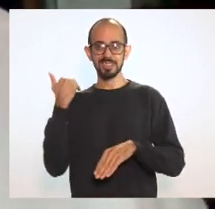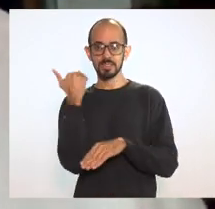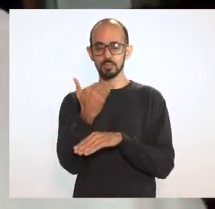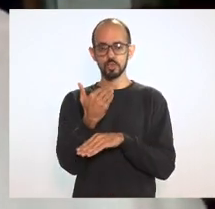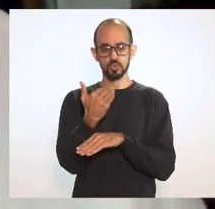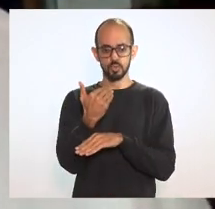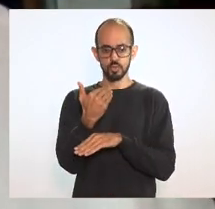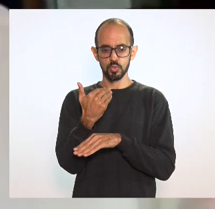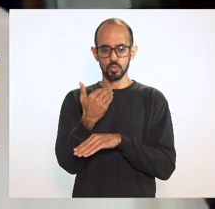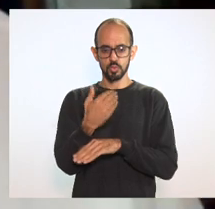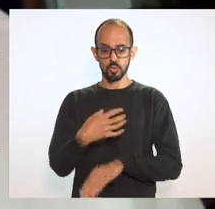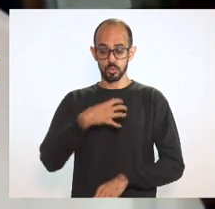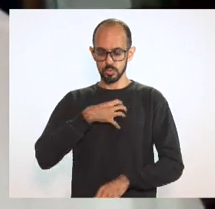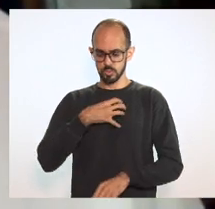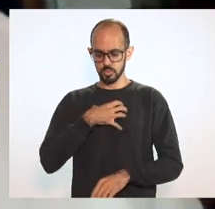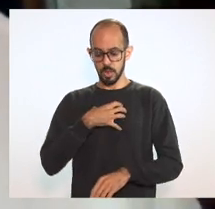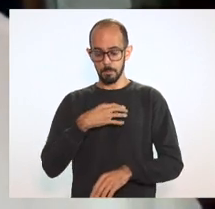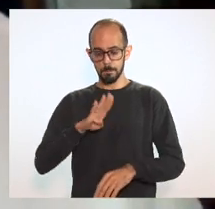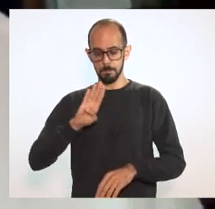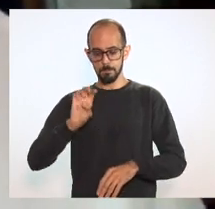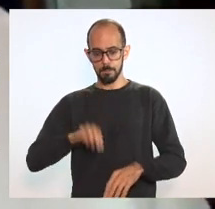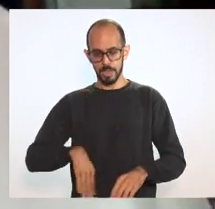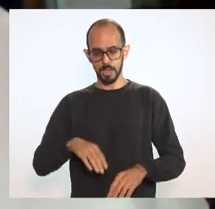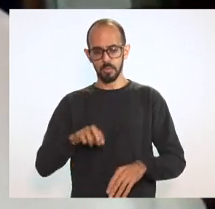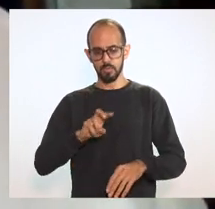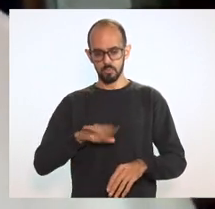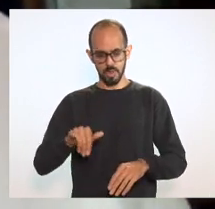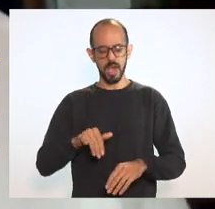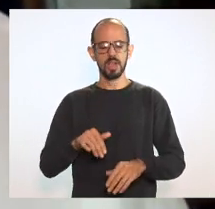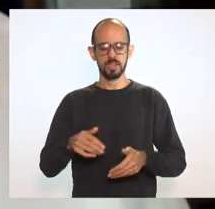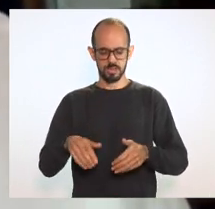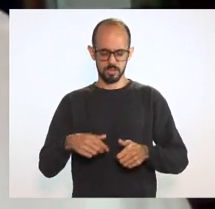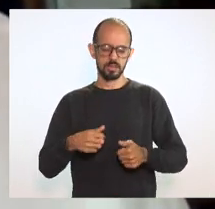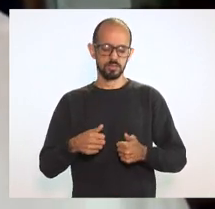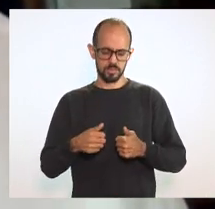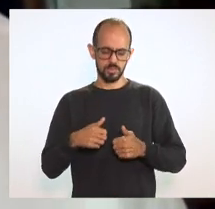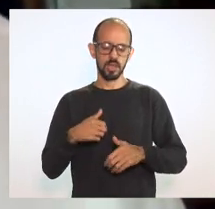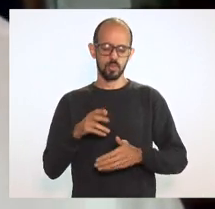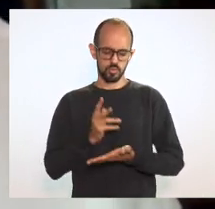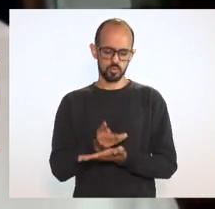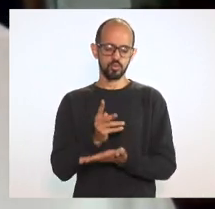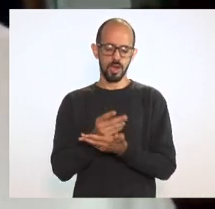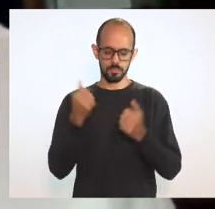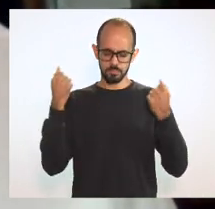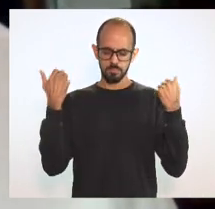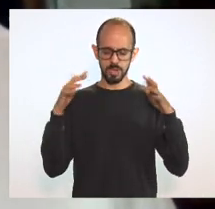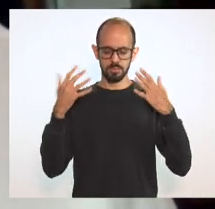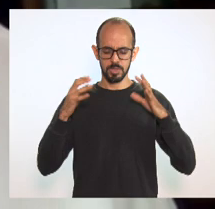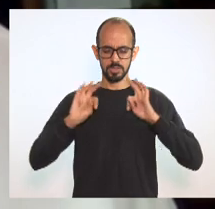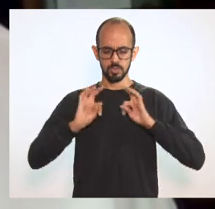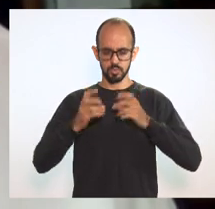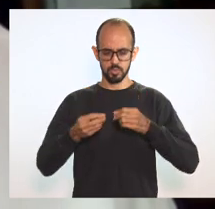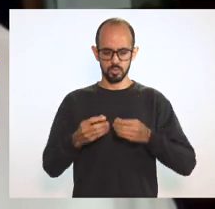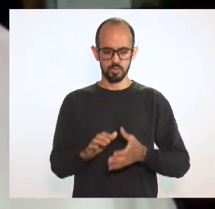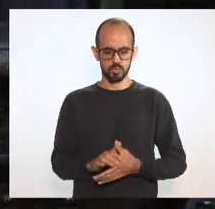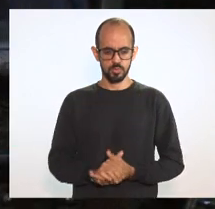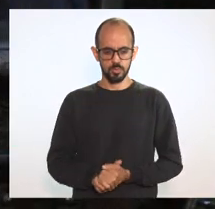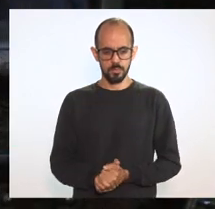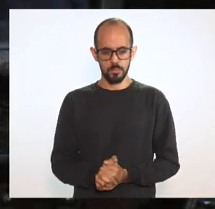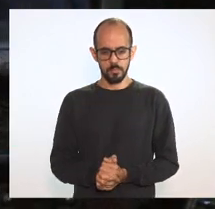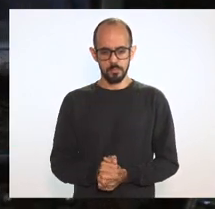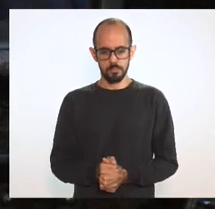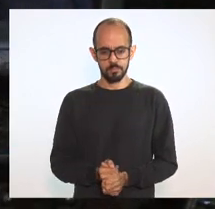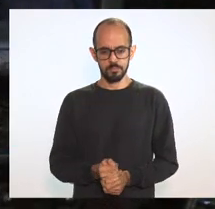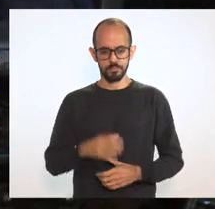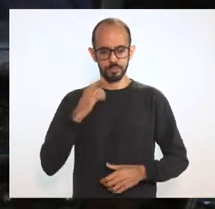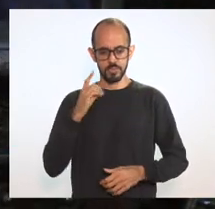vai prevalecer e essa casa vai conseguir chegar no denominador comum. Parabéns a todos vocês. Obrigado. Deputado Paubel,